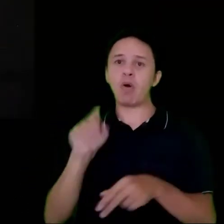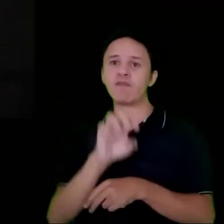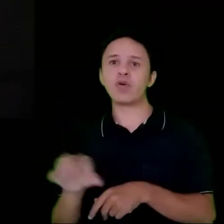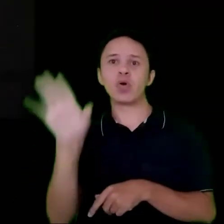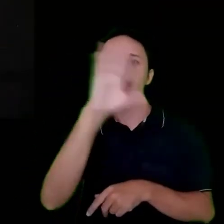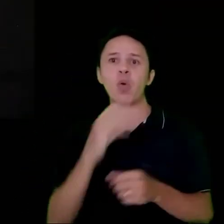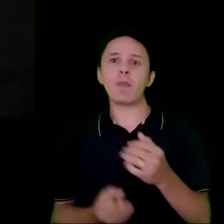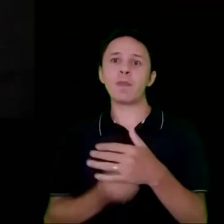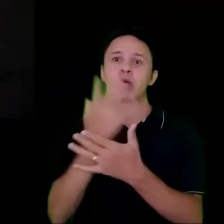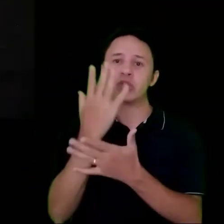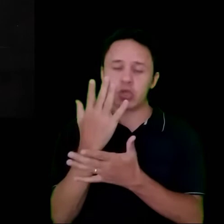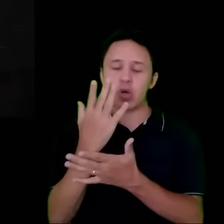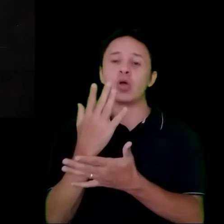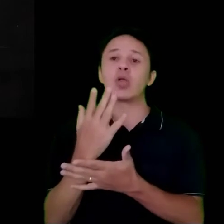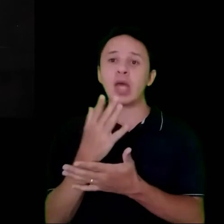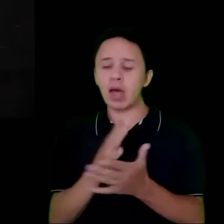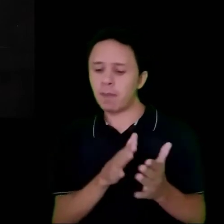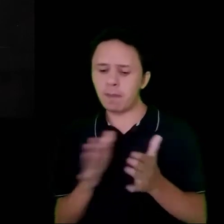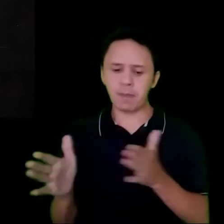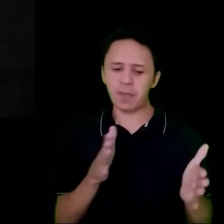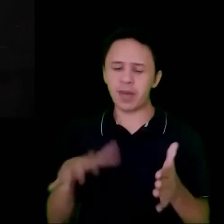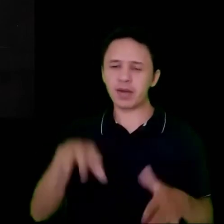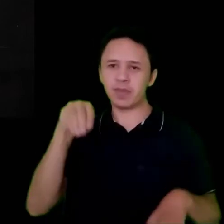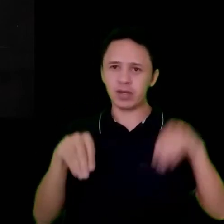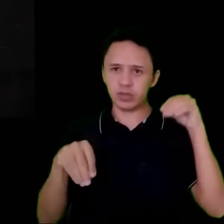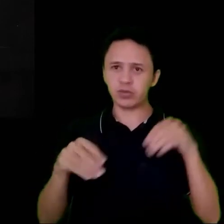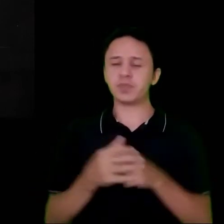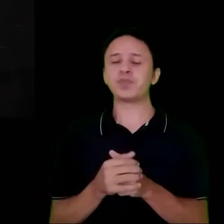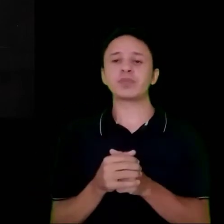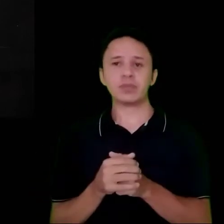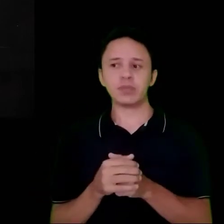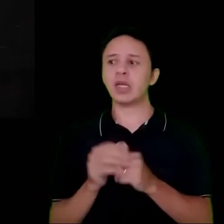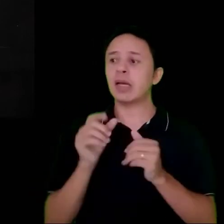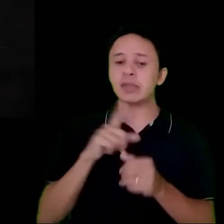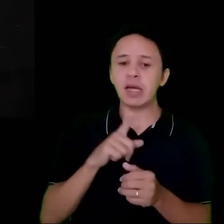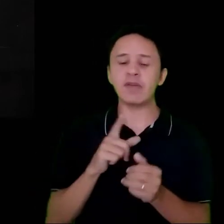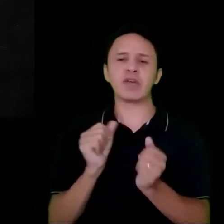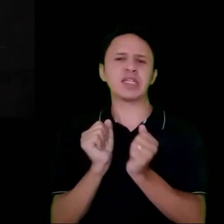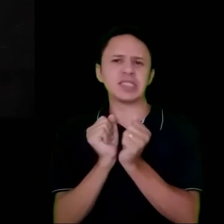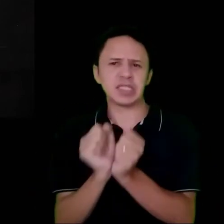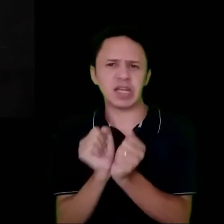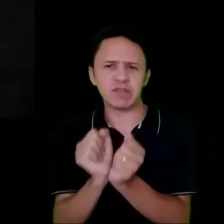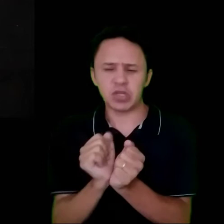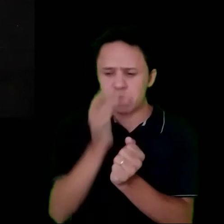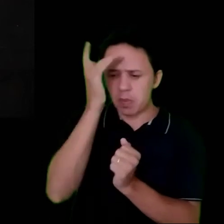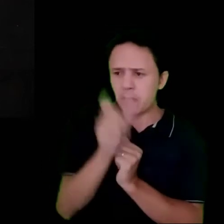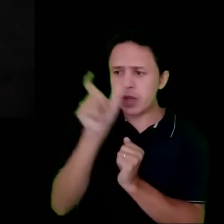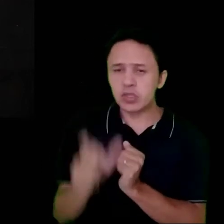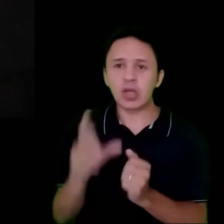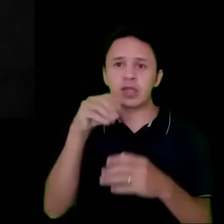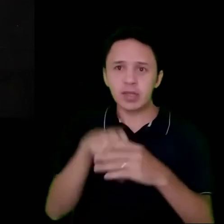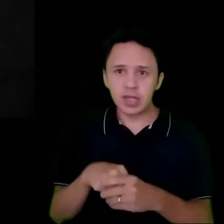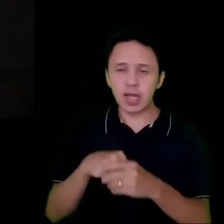europeus tem origem na Idade Média, especialmente com as cruzadas. As cruzadas ao leste, resultando na escravização de bálticos e eslavos